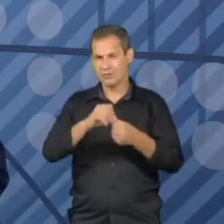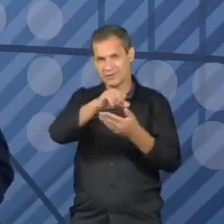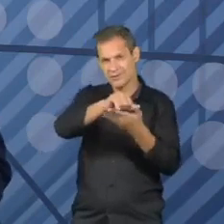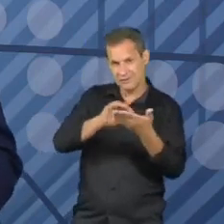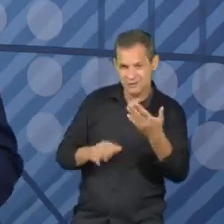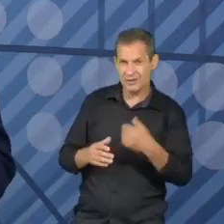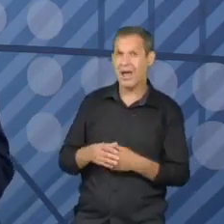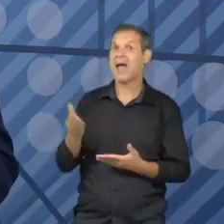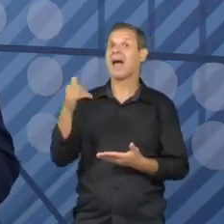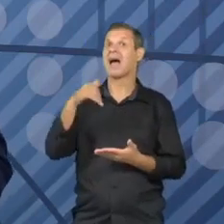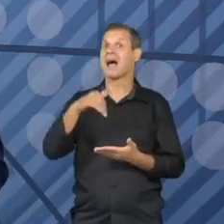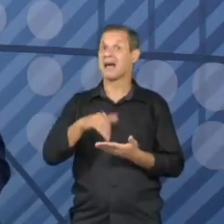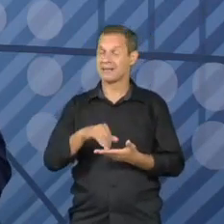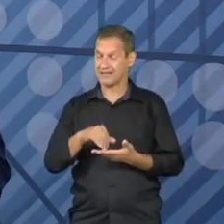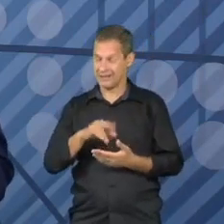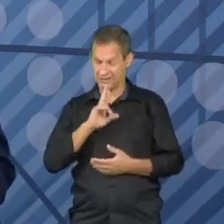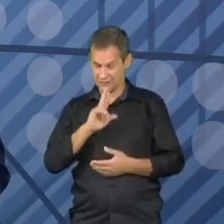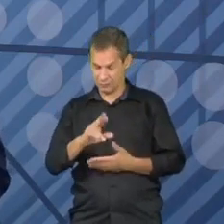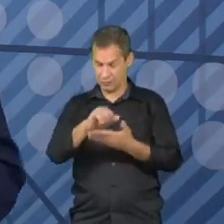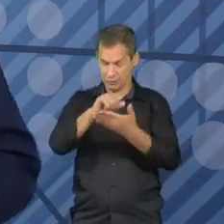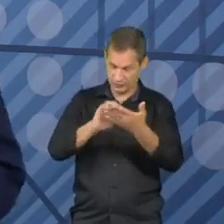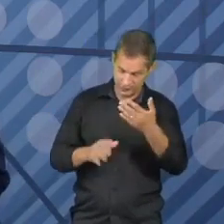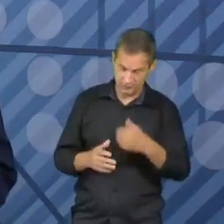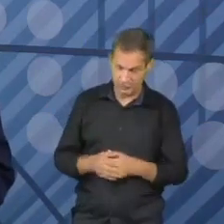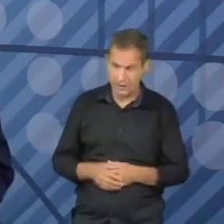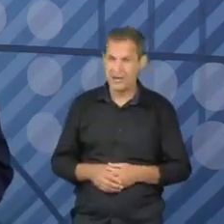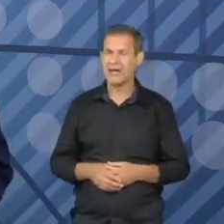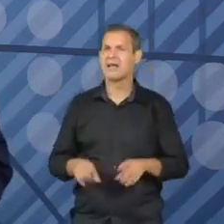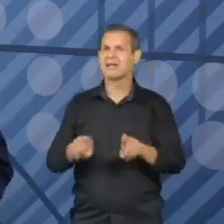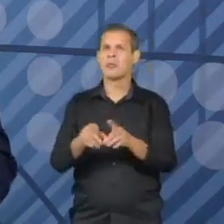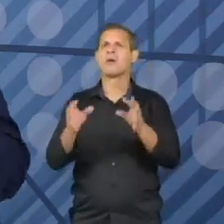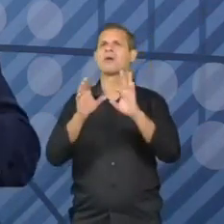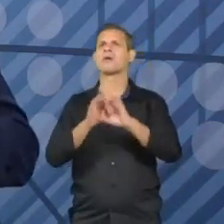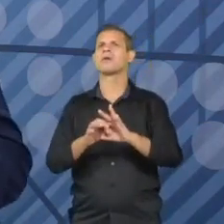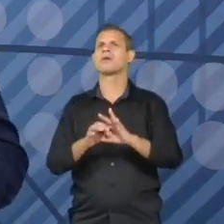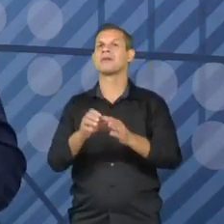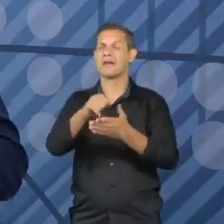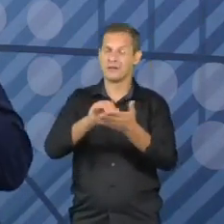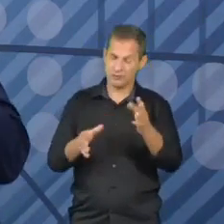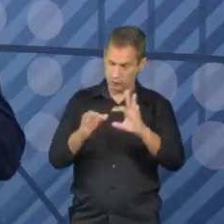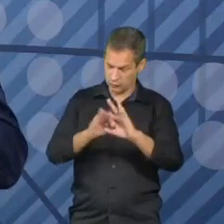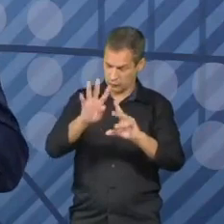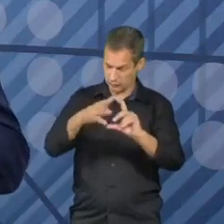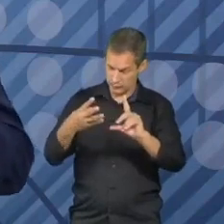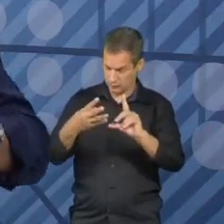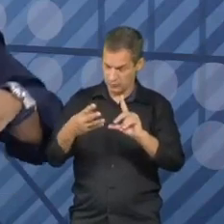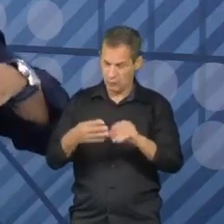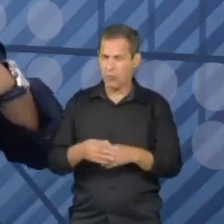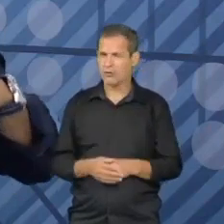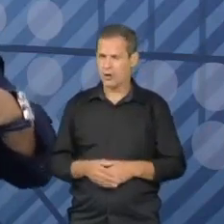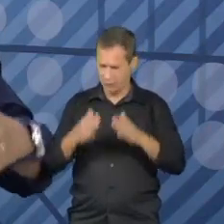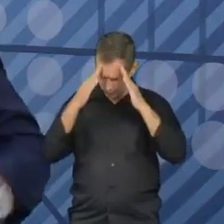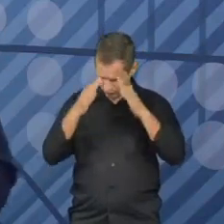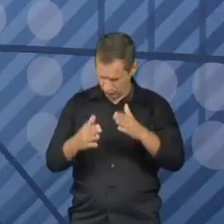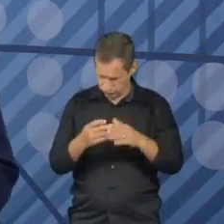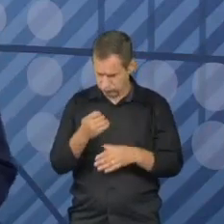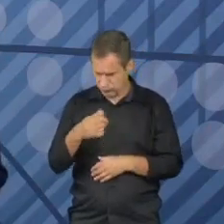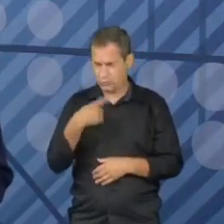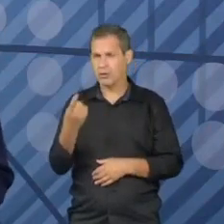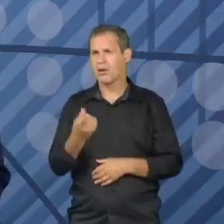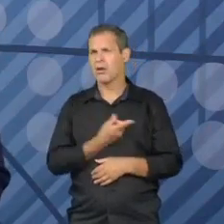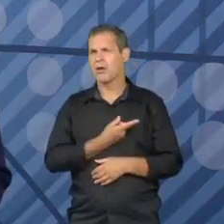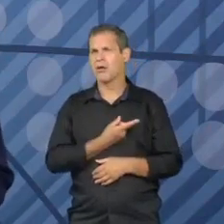exercícios aqui, até a nossa resolução da atividade é relacionada a exercício envolvendo a tabela, então vamos ficar bem atento ali, aos poucos a gente